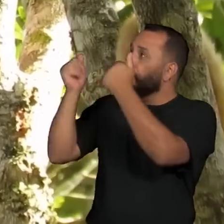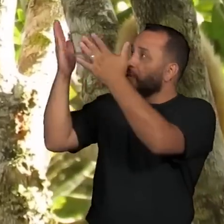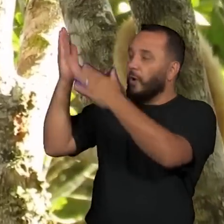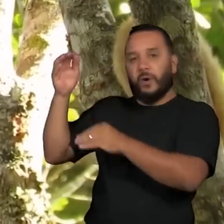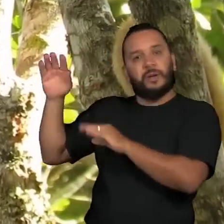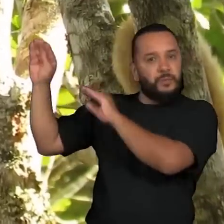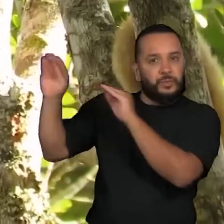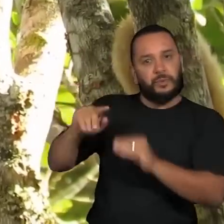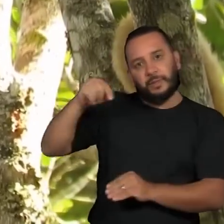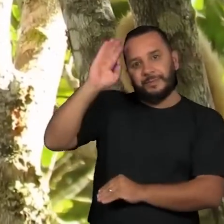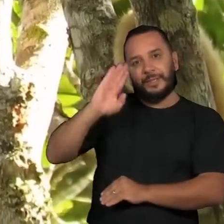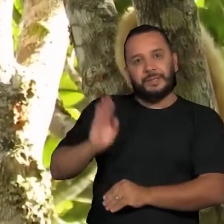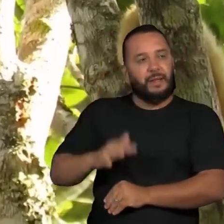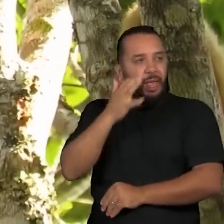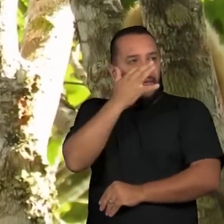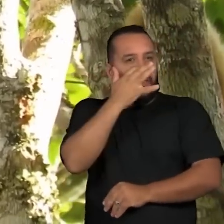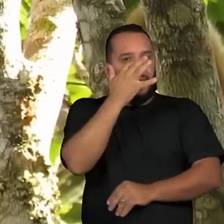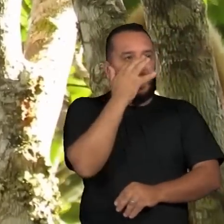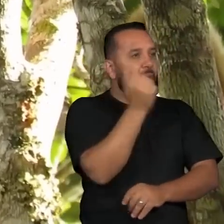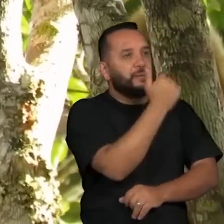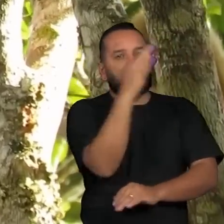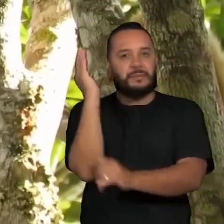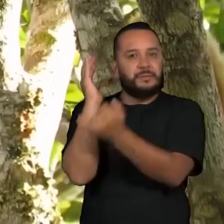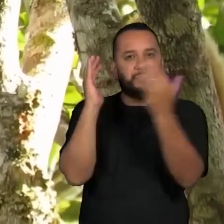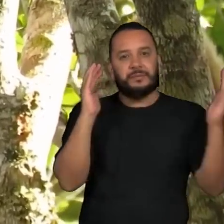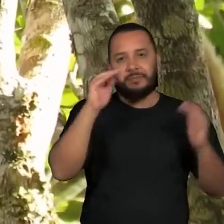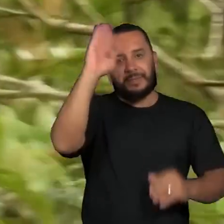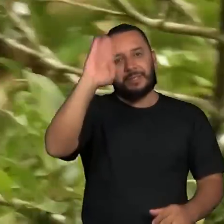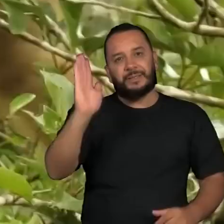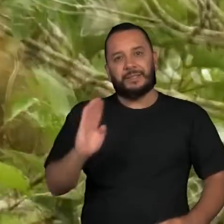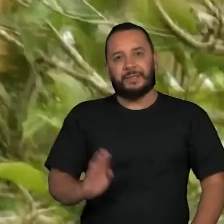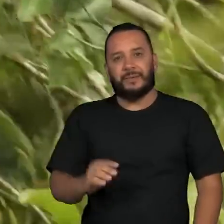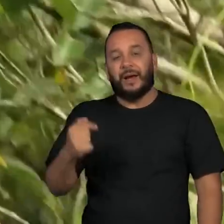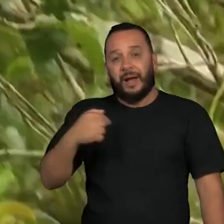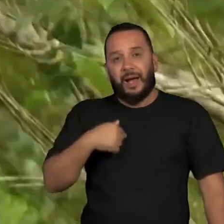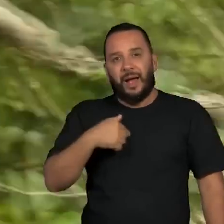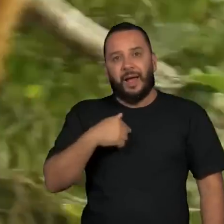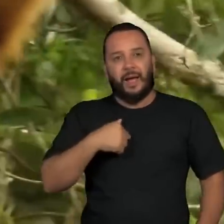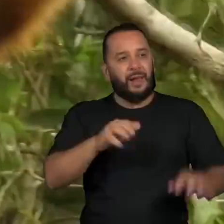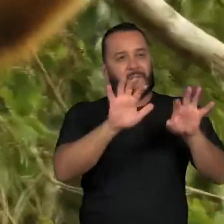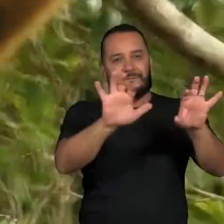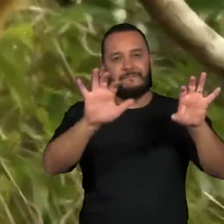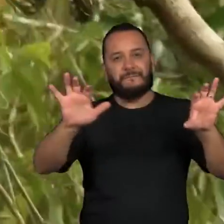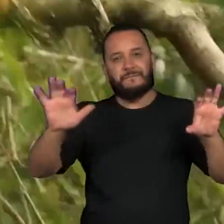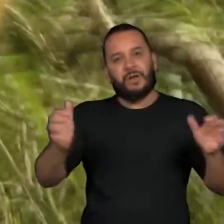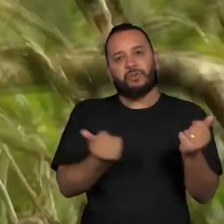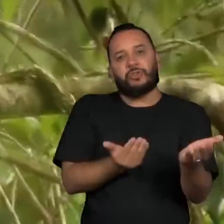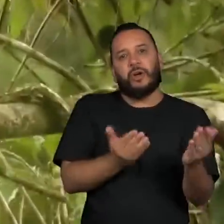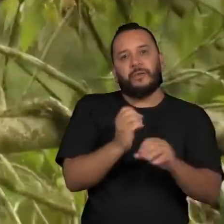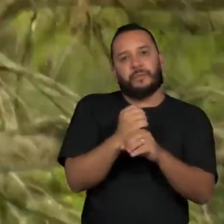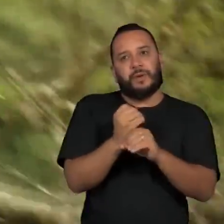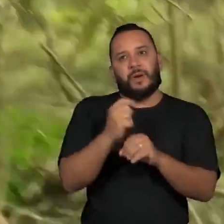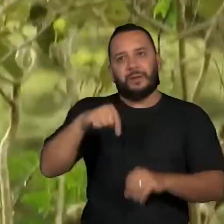deslumbre pela fauna brasileira abrisse os olhos dos jovens biólogos do Brasil. Uma coisa que